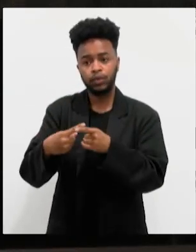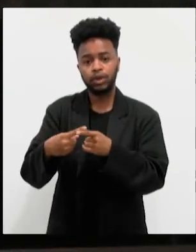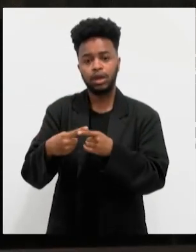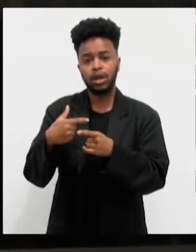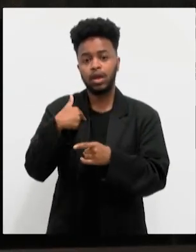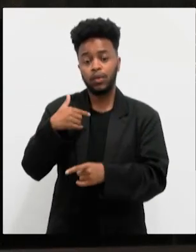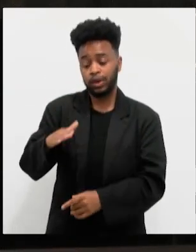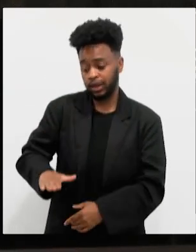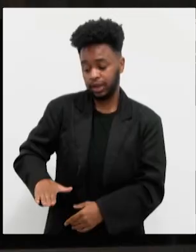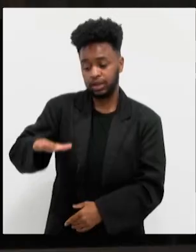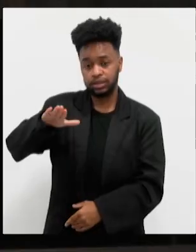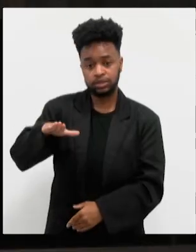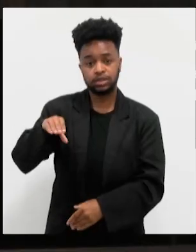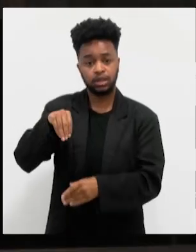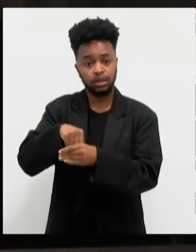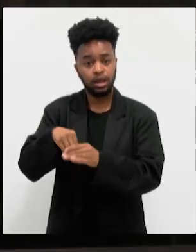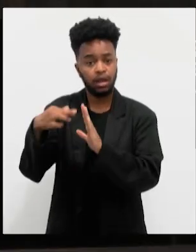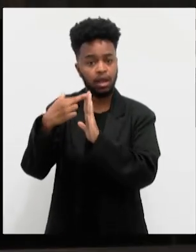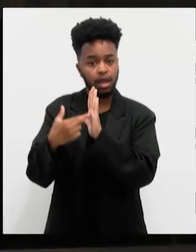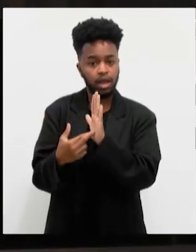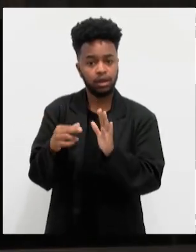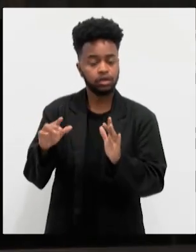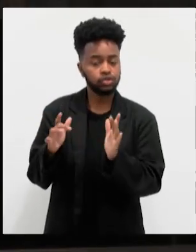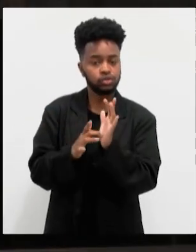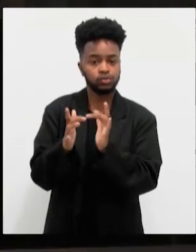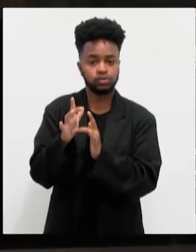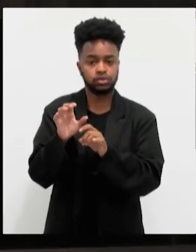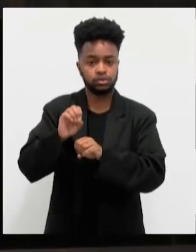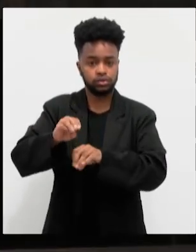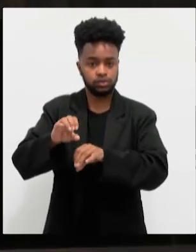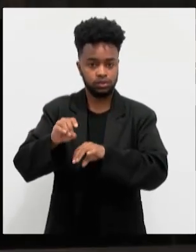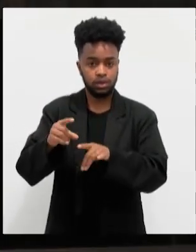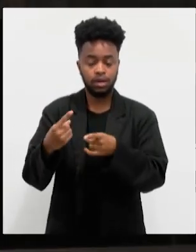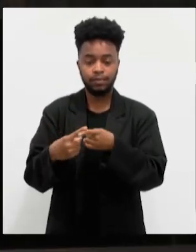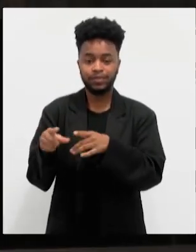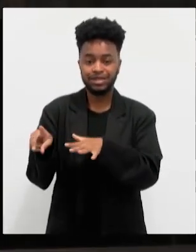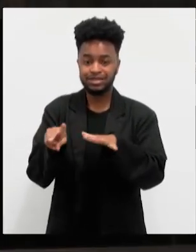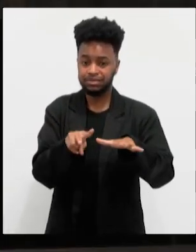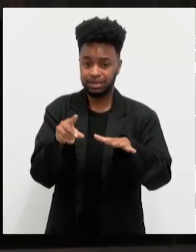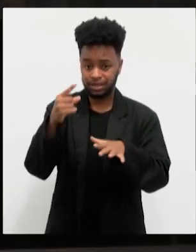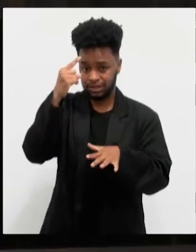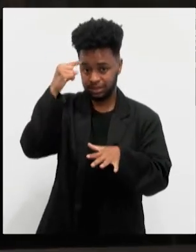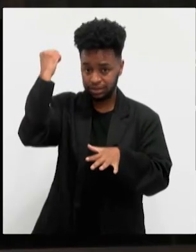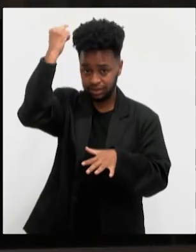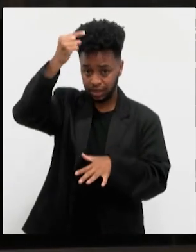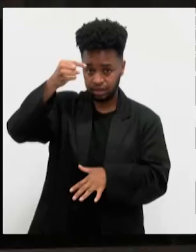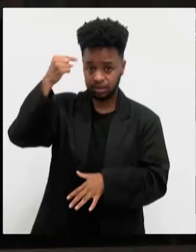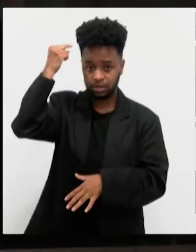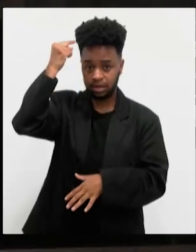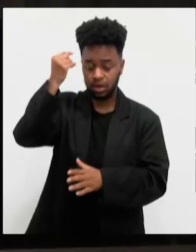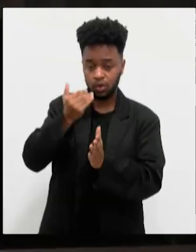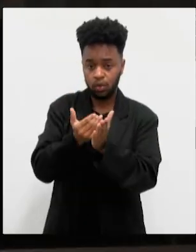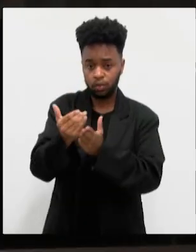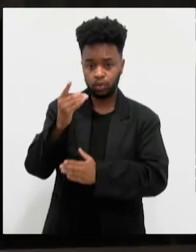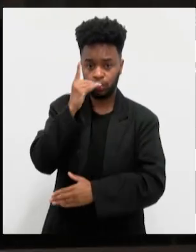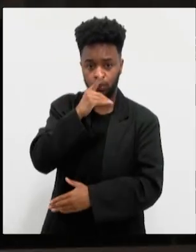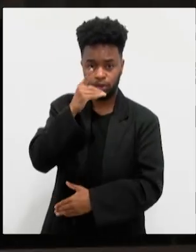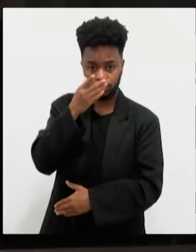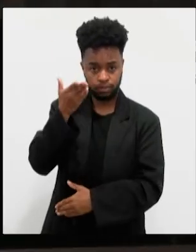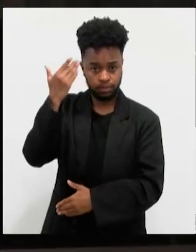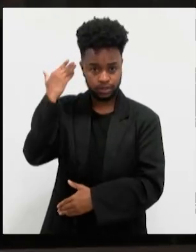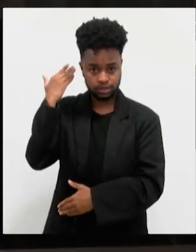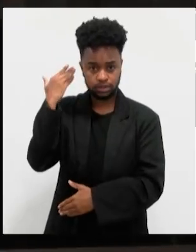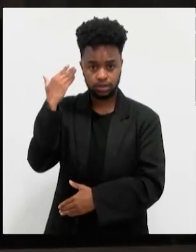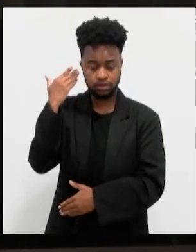dentro dos postulados de Jesus. A Semana Santa, que se iniciou no domingo,